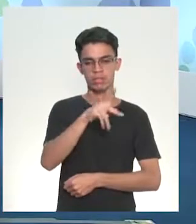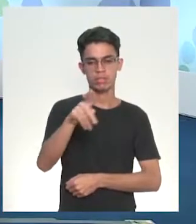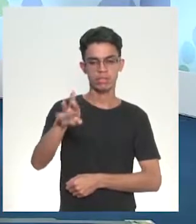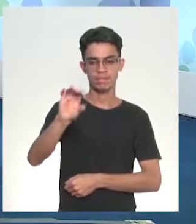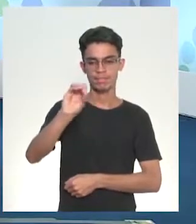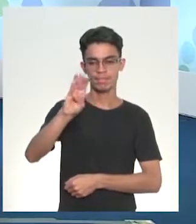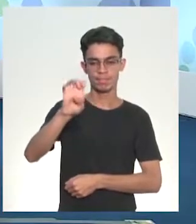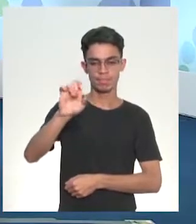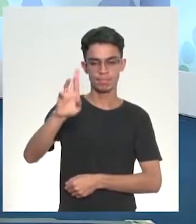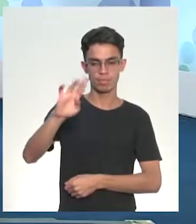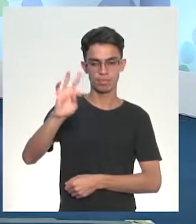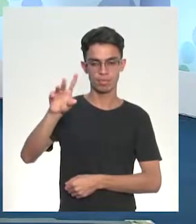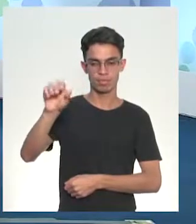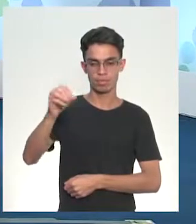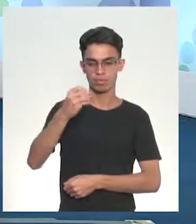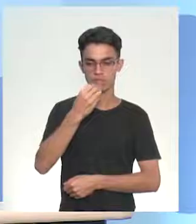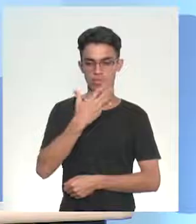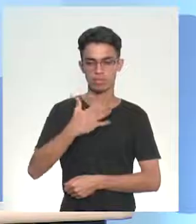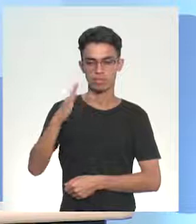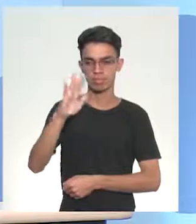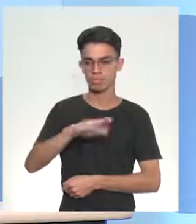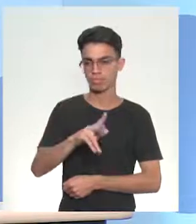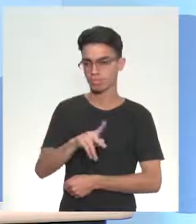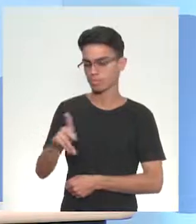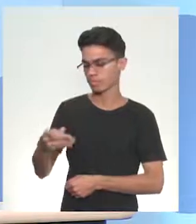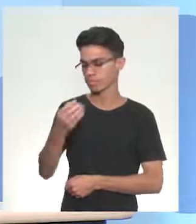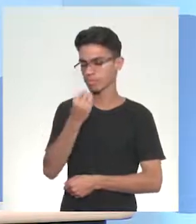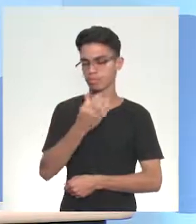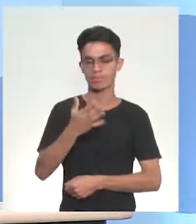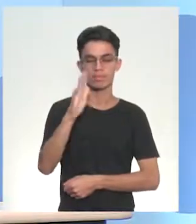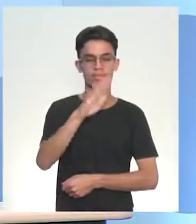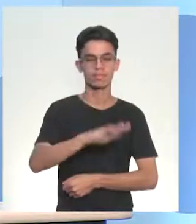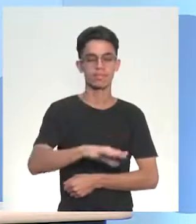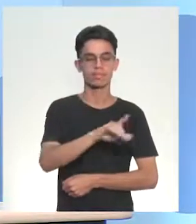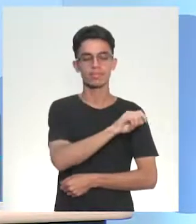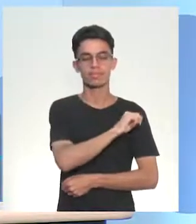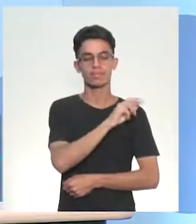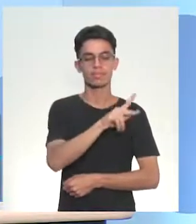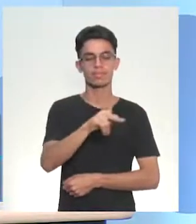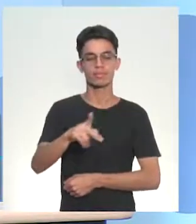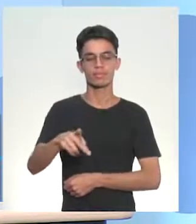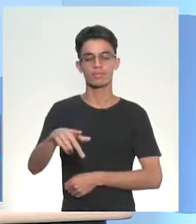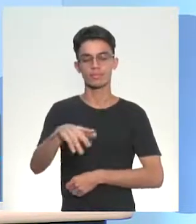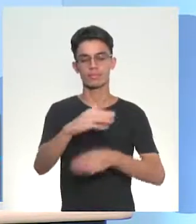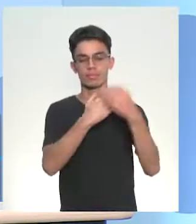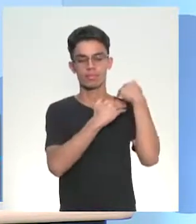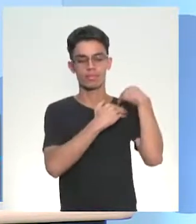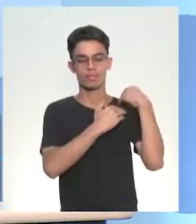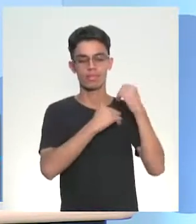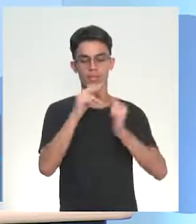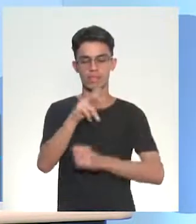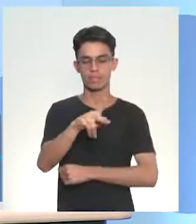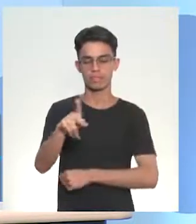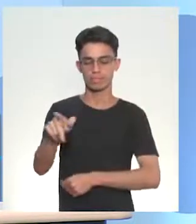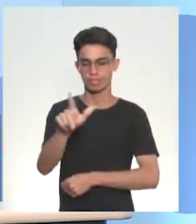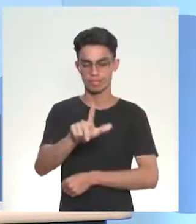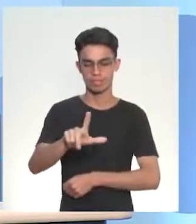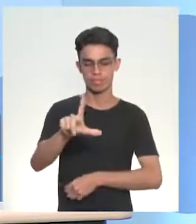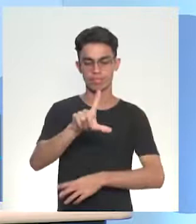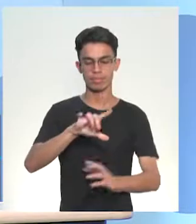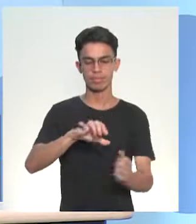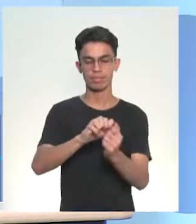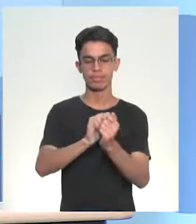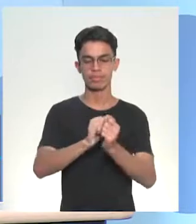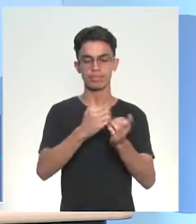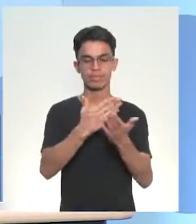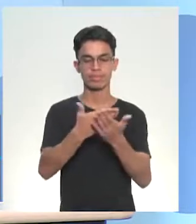aula. Boa tarde, professora Roberta, tudo bem? Boa tarde, professora Inês. Boa tarde, alunos e responsáveis e professores, claro, que sempre acompanham as